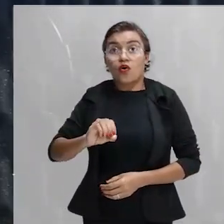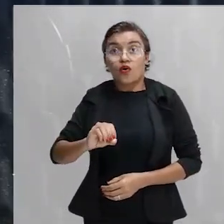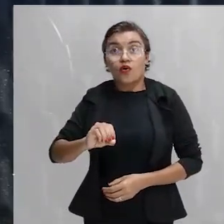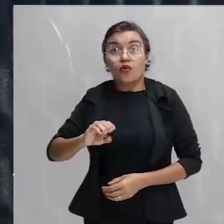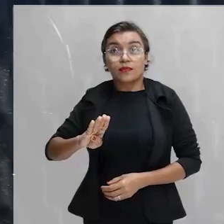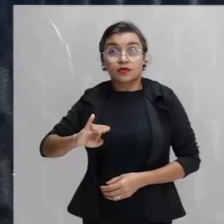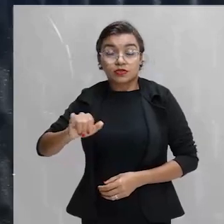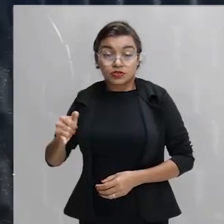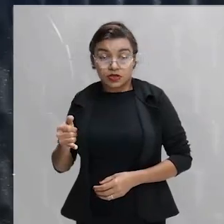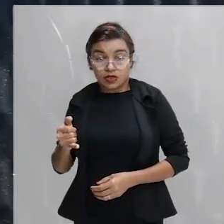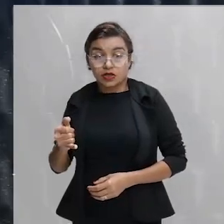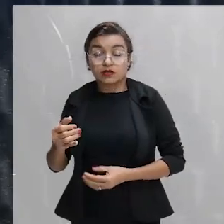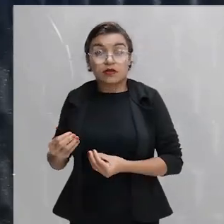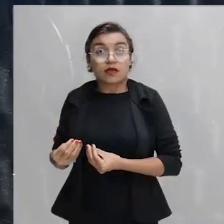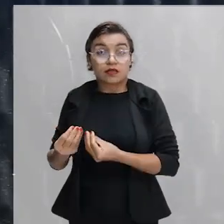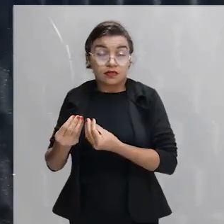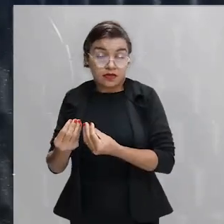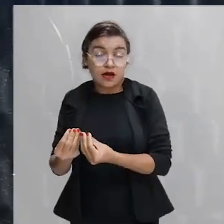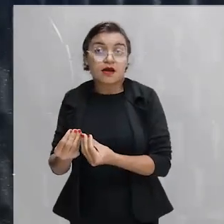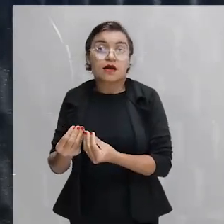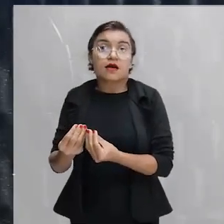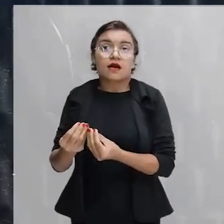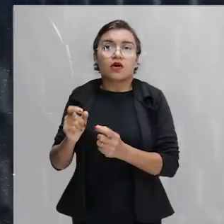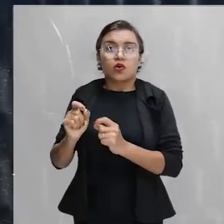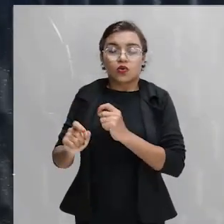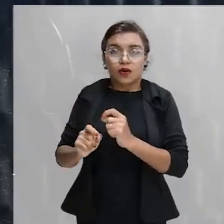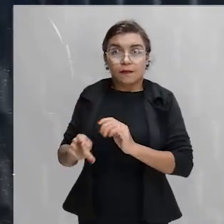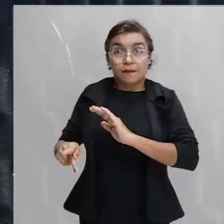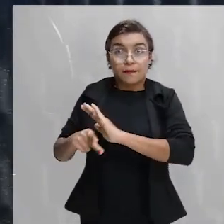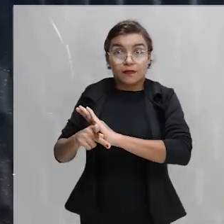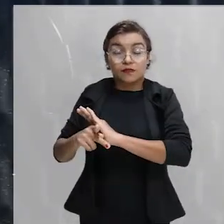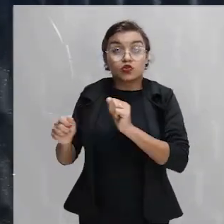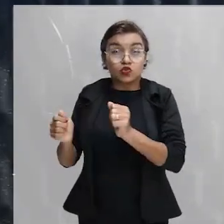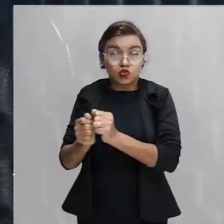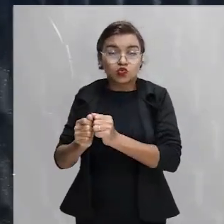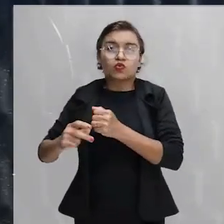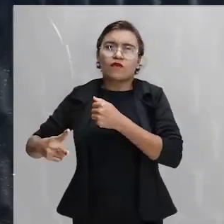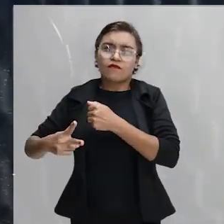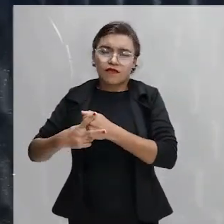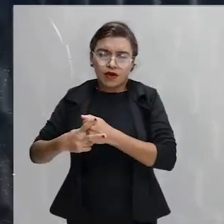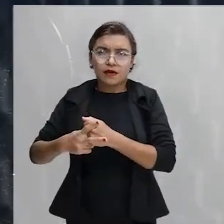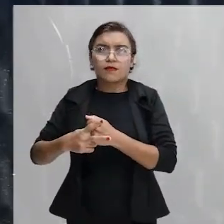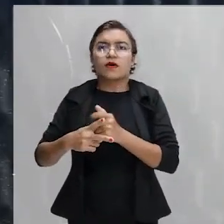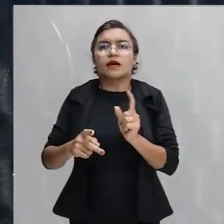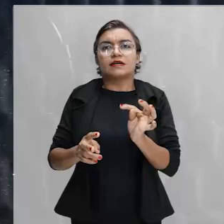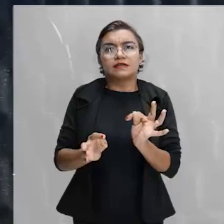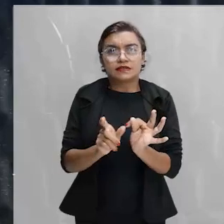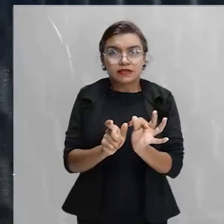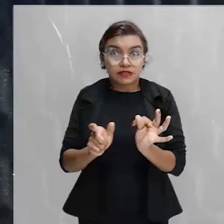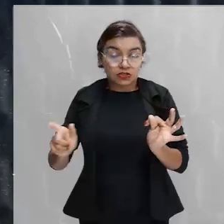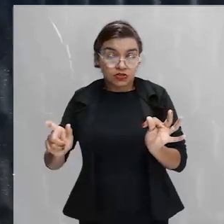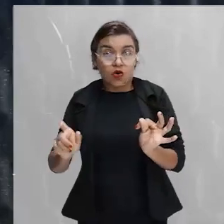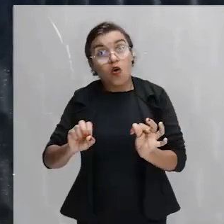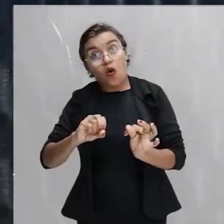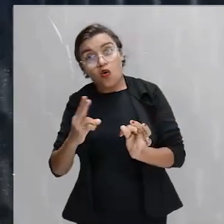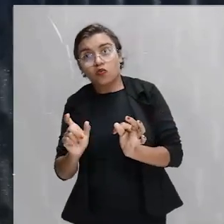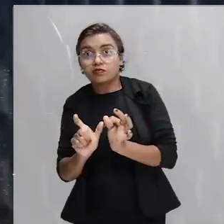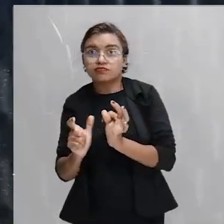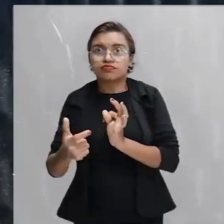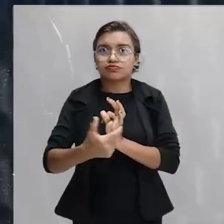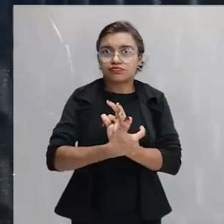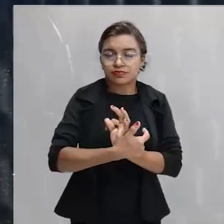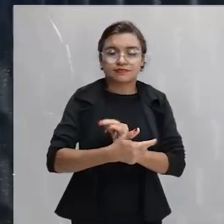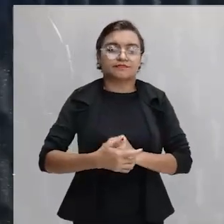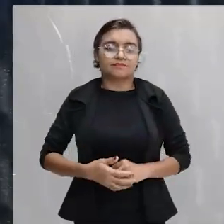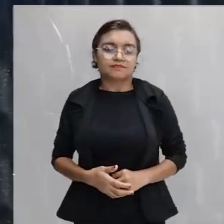a atribuição se refere ao objeto do verbo transitivo, direto ou indireto, tá bem? O que